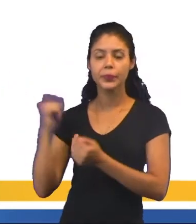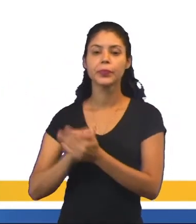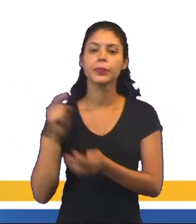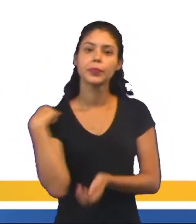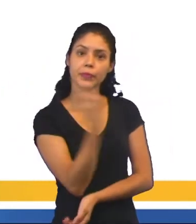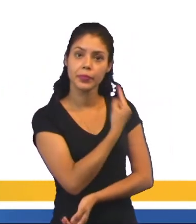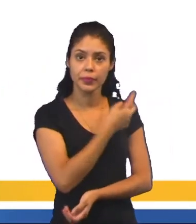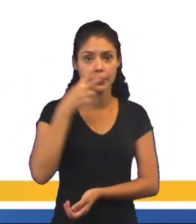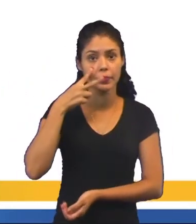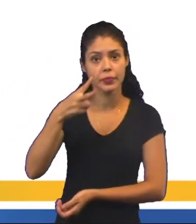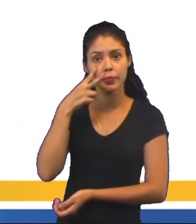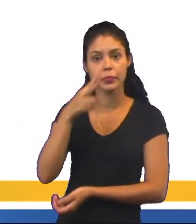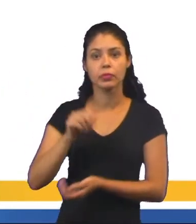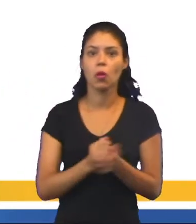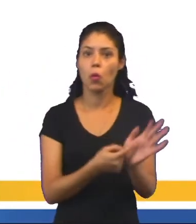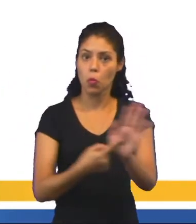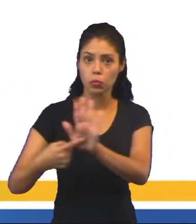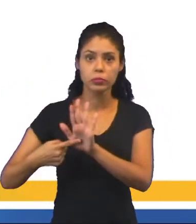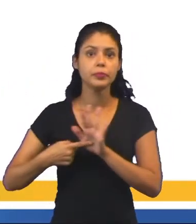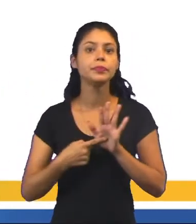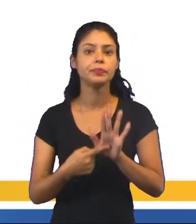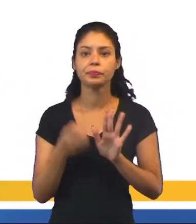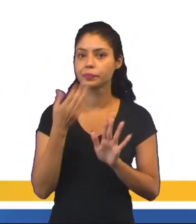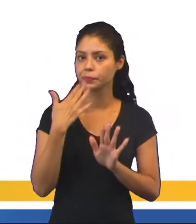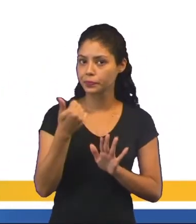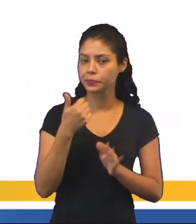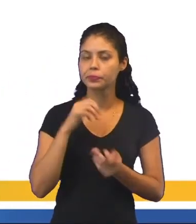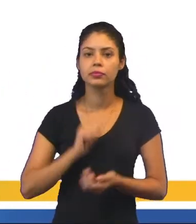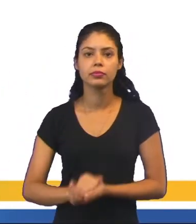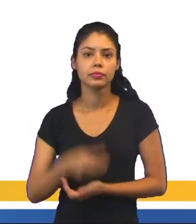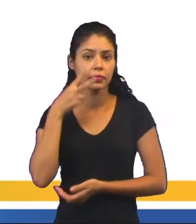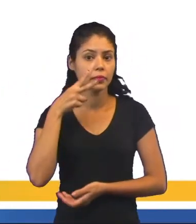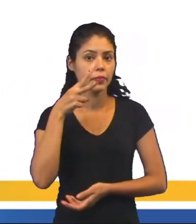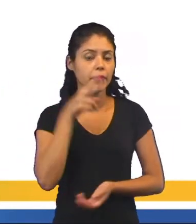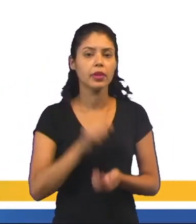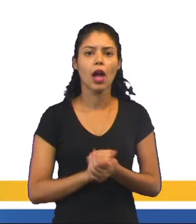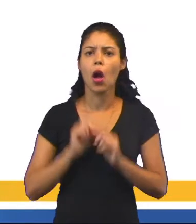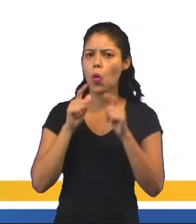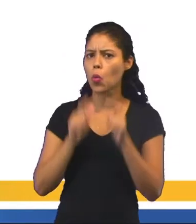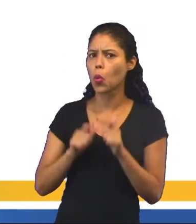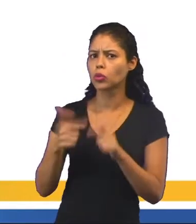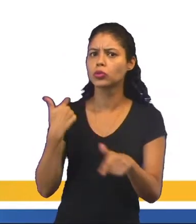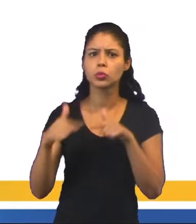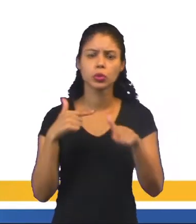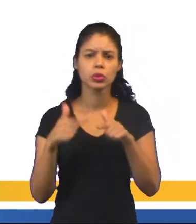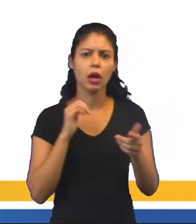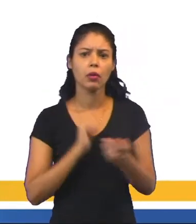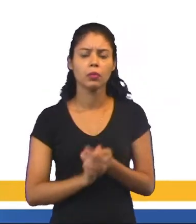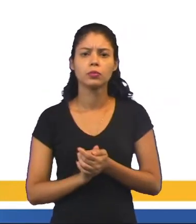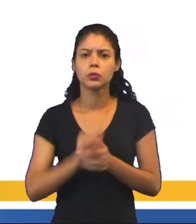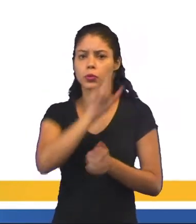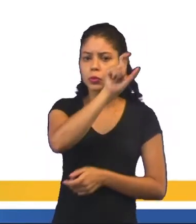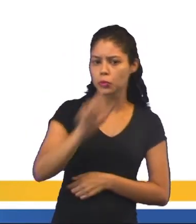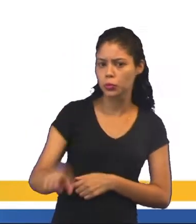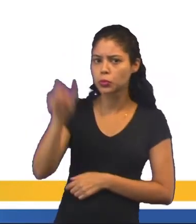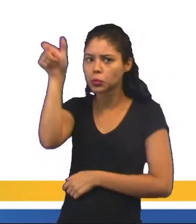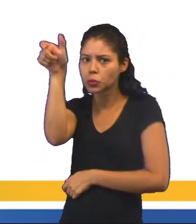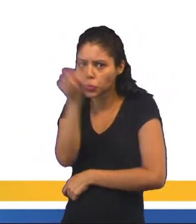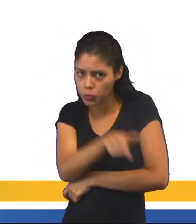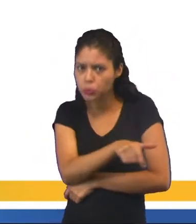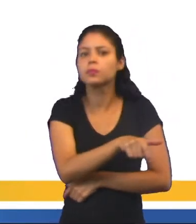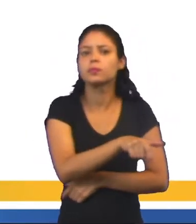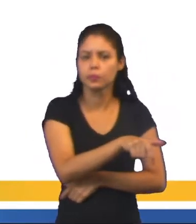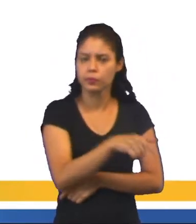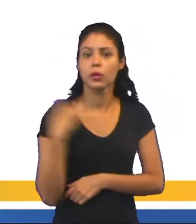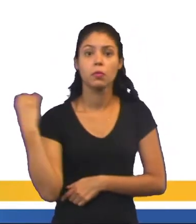gente está vendo aqui uma demonstração, tá? A gente vai ver aqui aonde nós vamos trabalhar com as diagonais principais